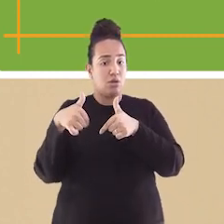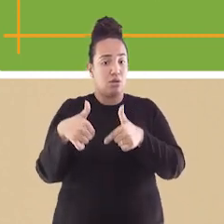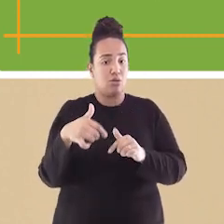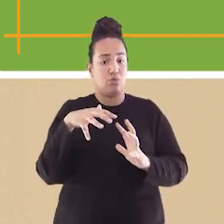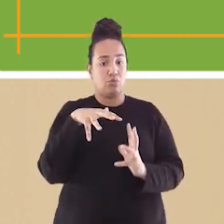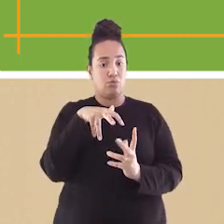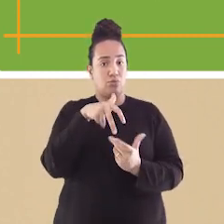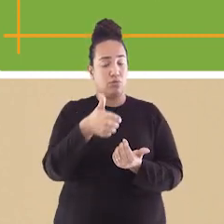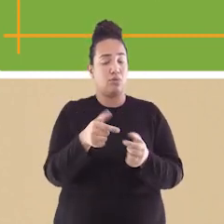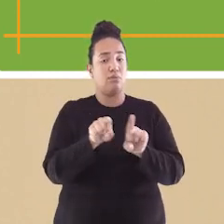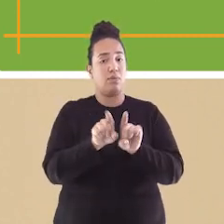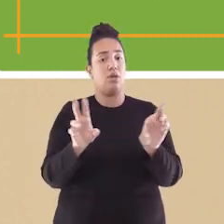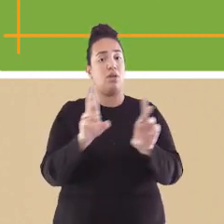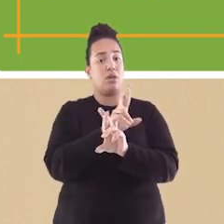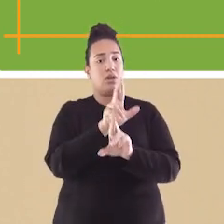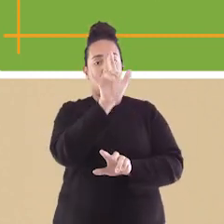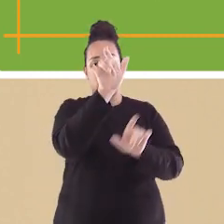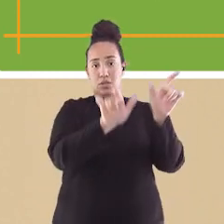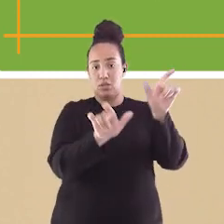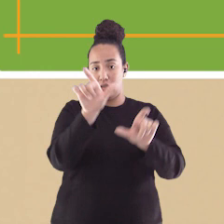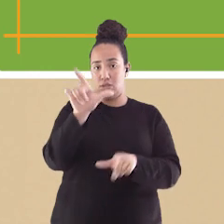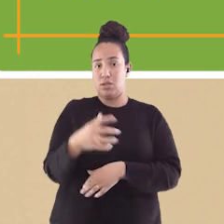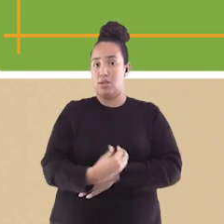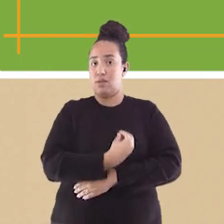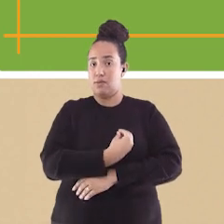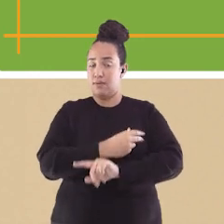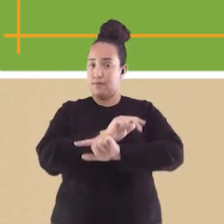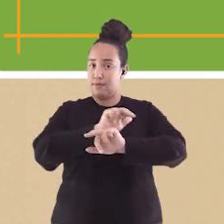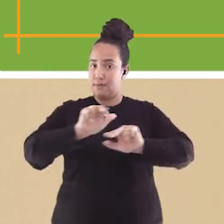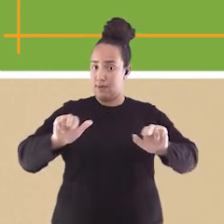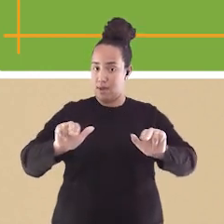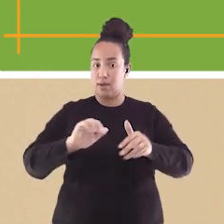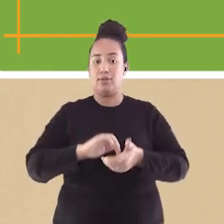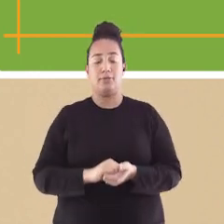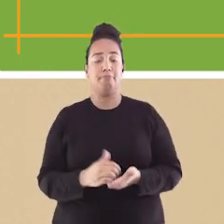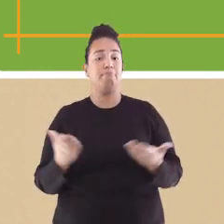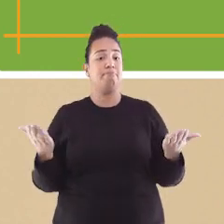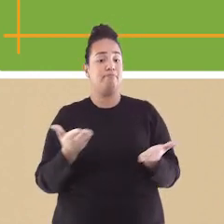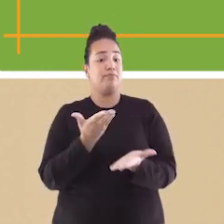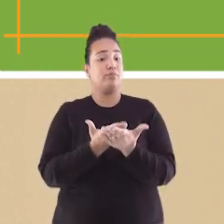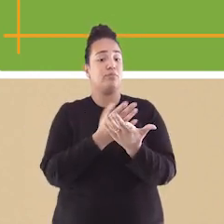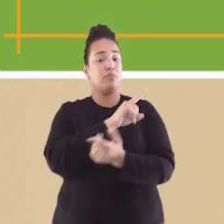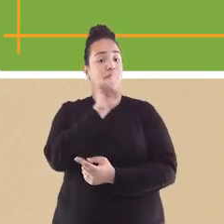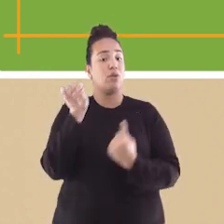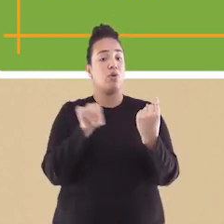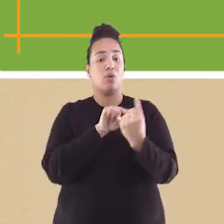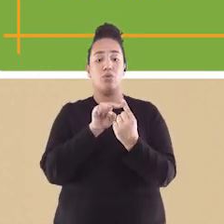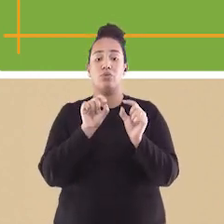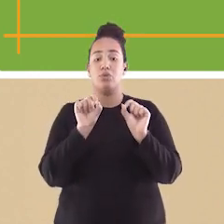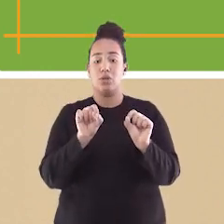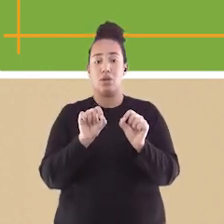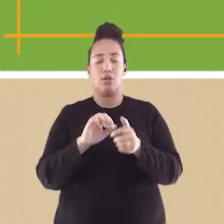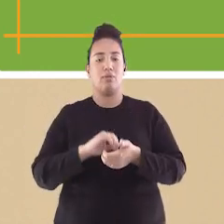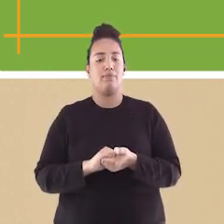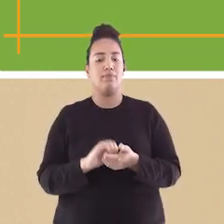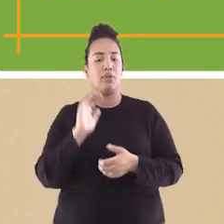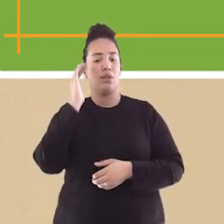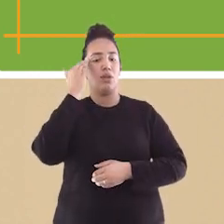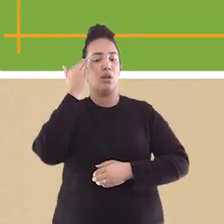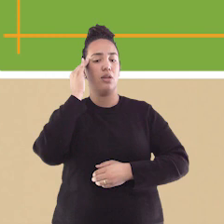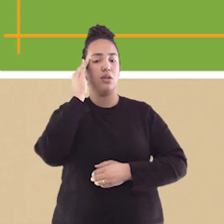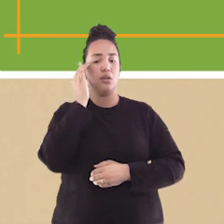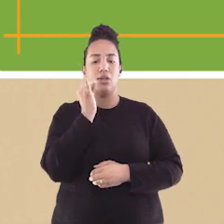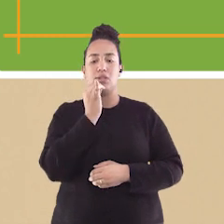com os demais seres vivos e outros componentes do ambiente. Já o objetivo da aula de hoje é entender que consiste